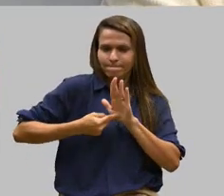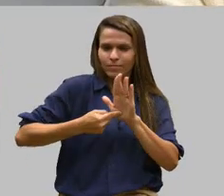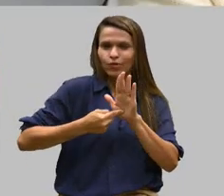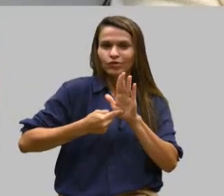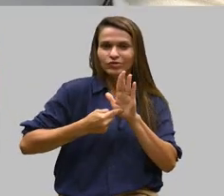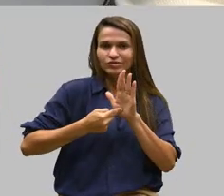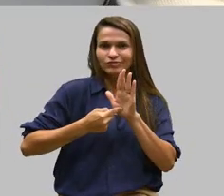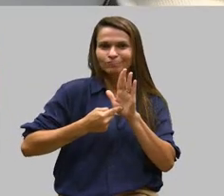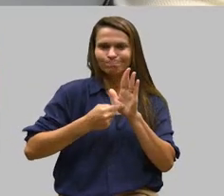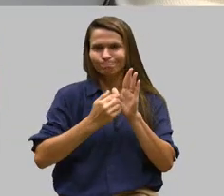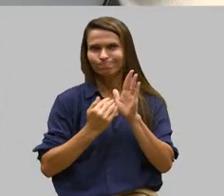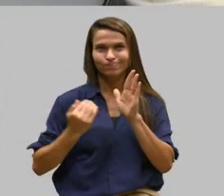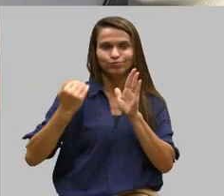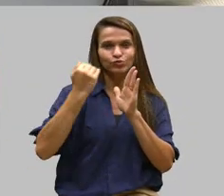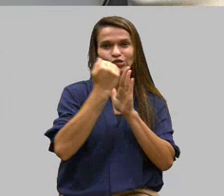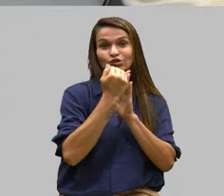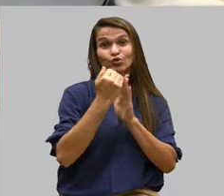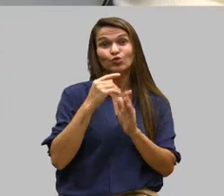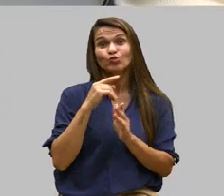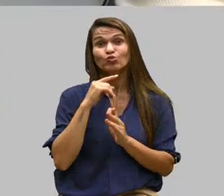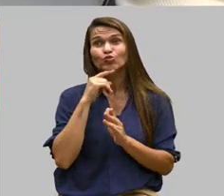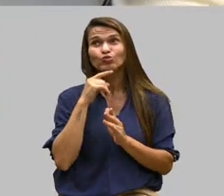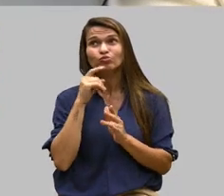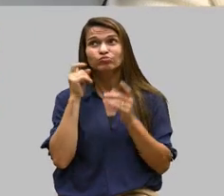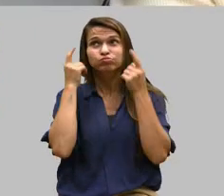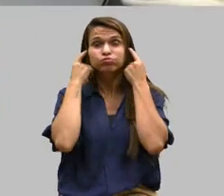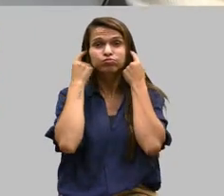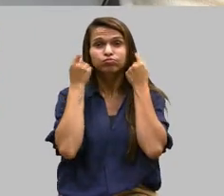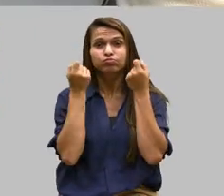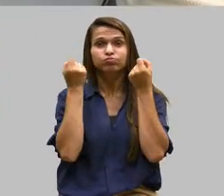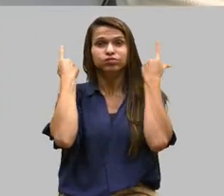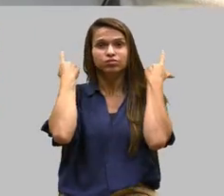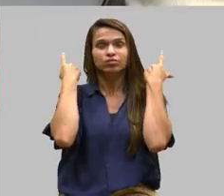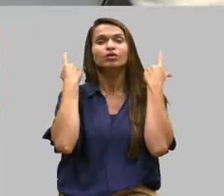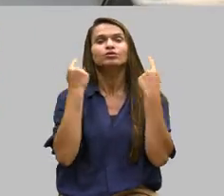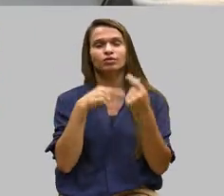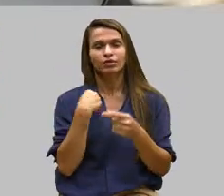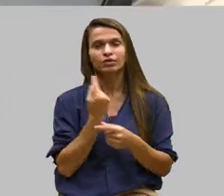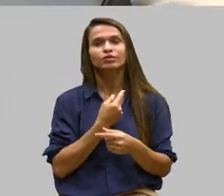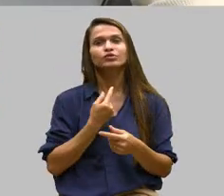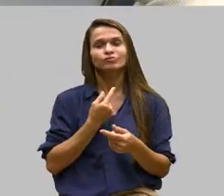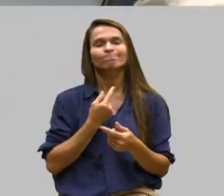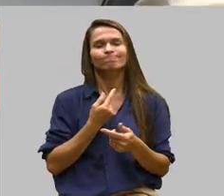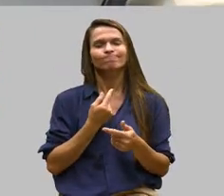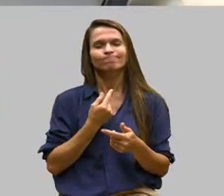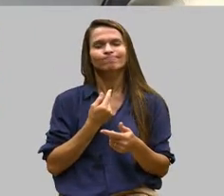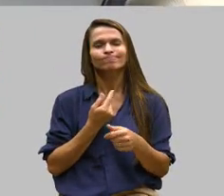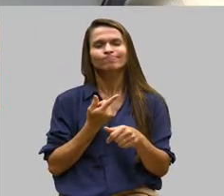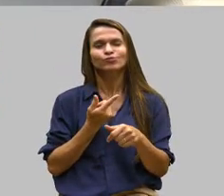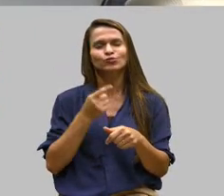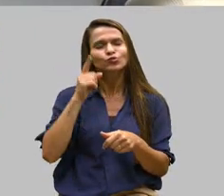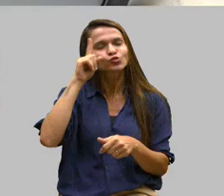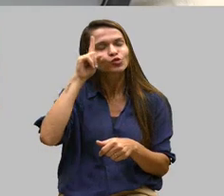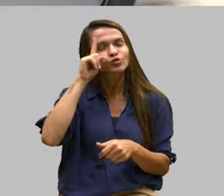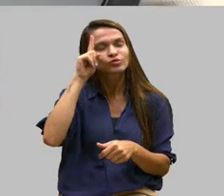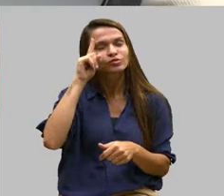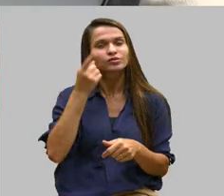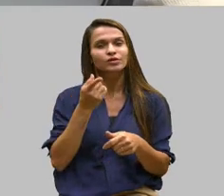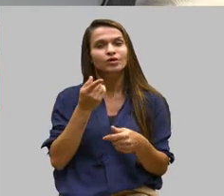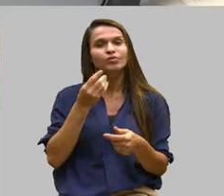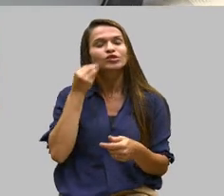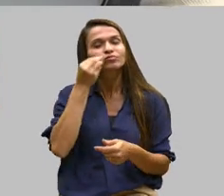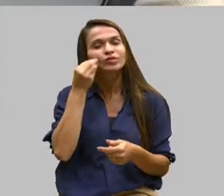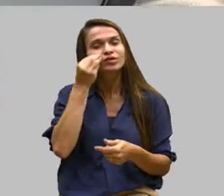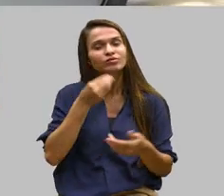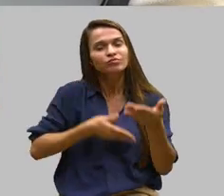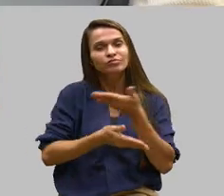não consigo te ouvir então a gente precisa com atitudes diárias trocar a palavra exclusão por oportunidade a gente